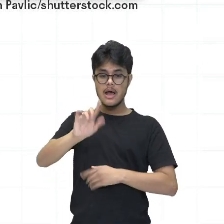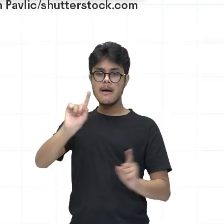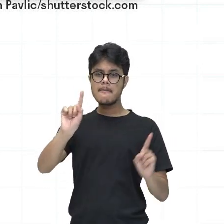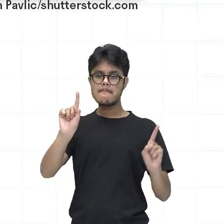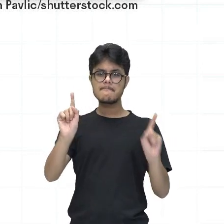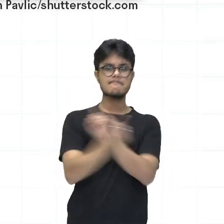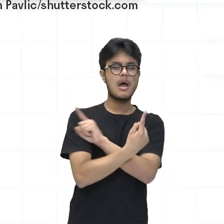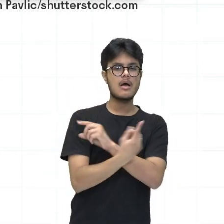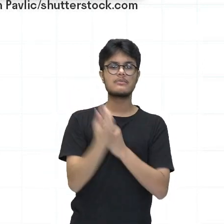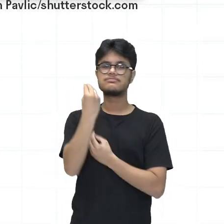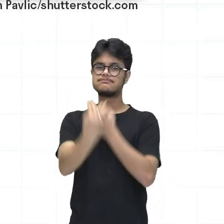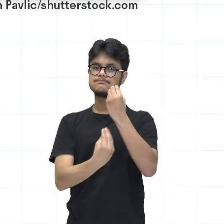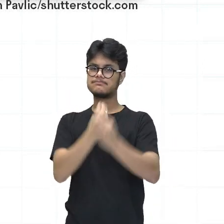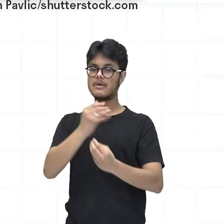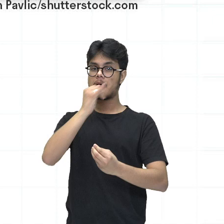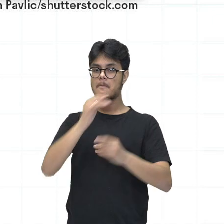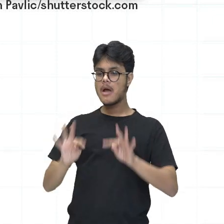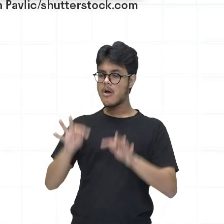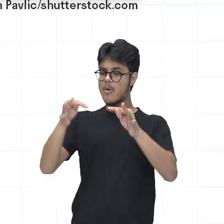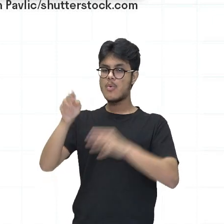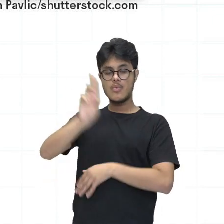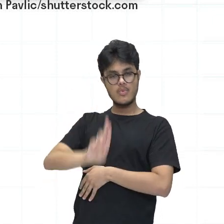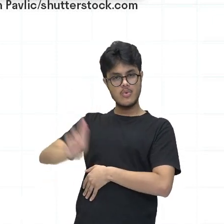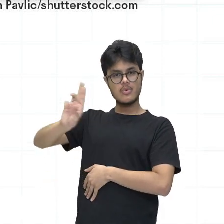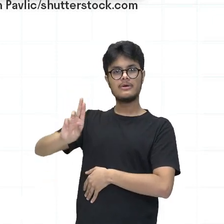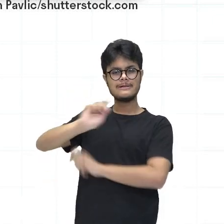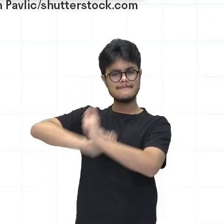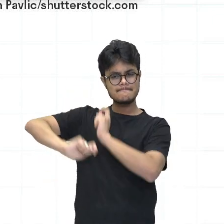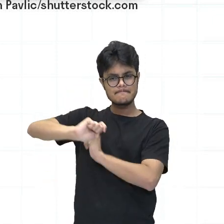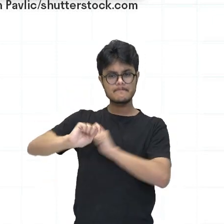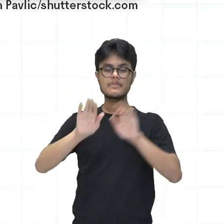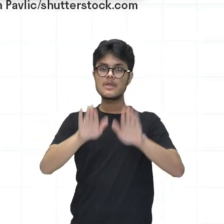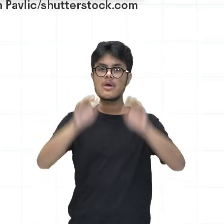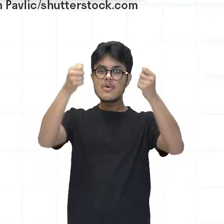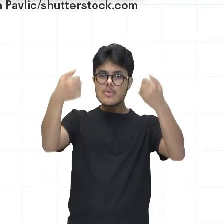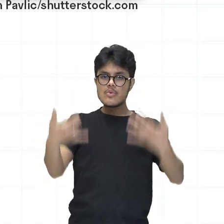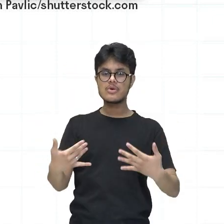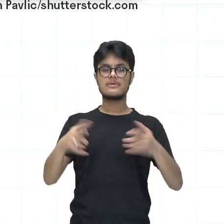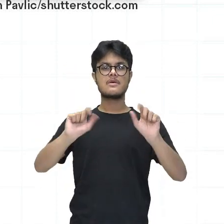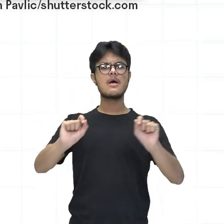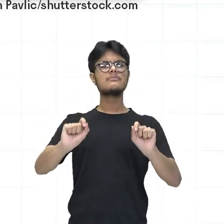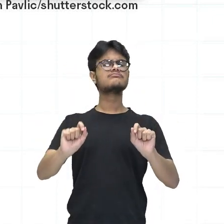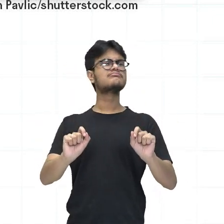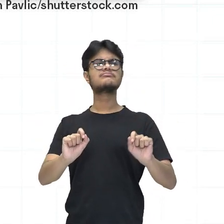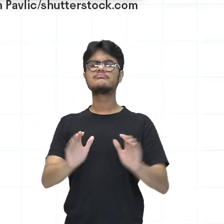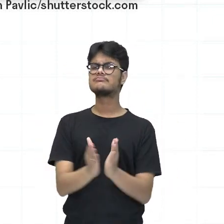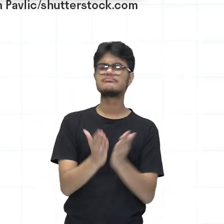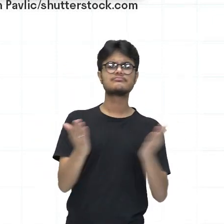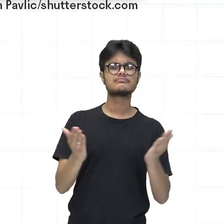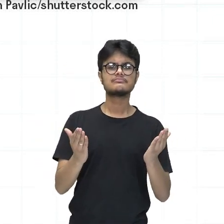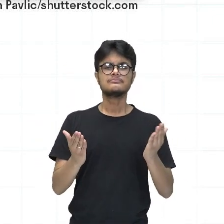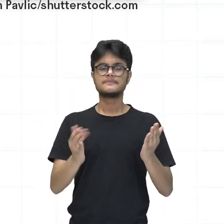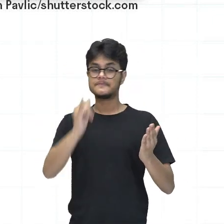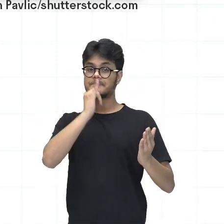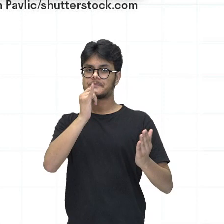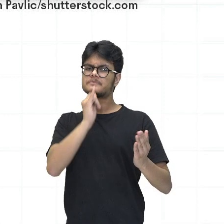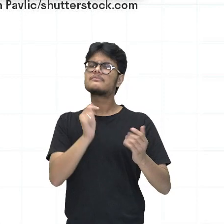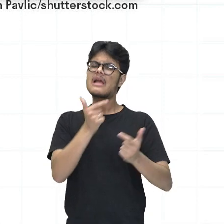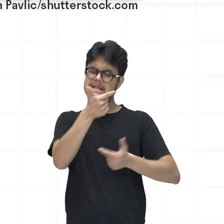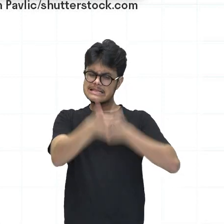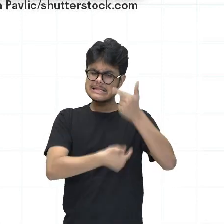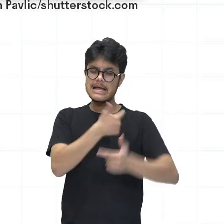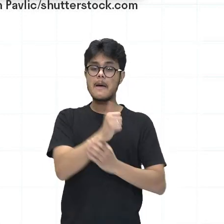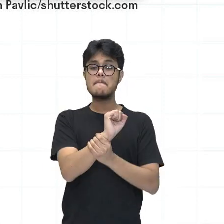de produção. E como eu comentei com vocês, essa produção que era ali manufaturada,